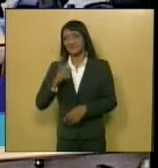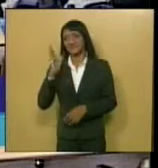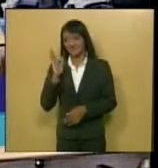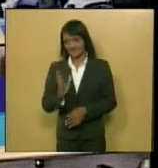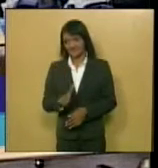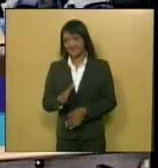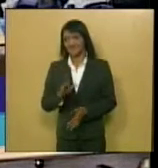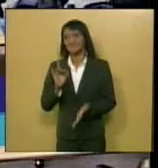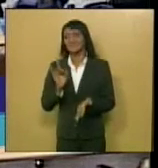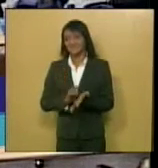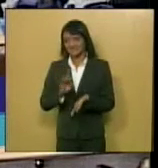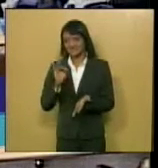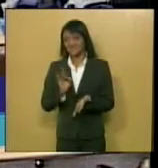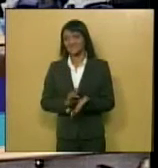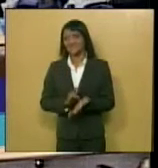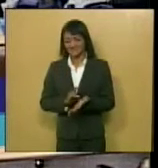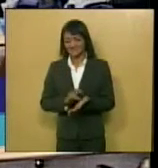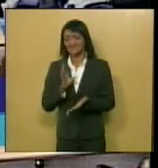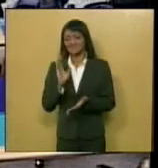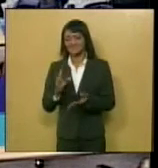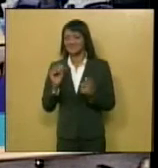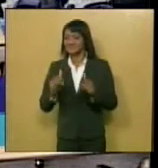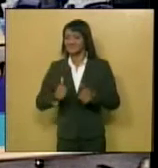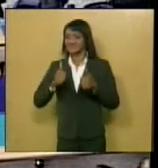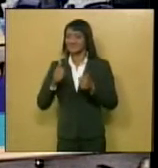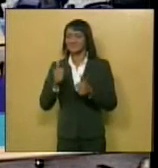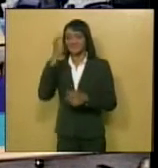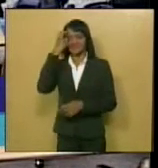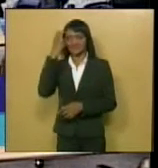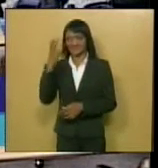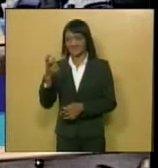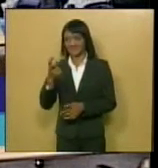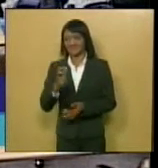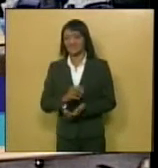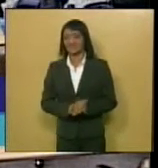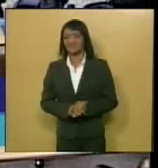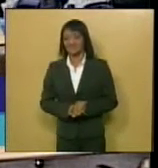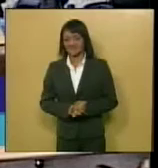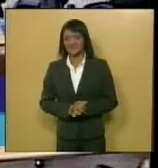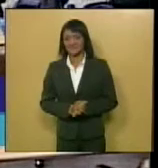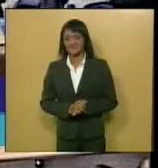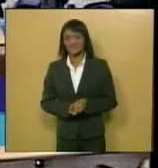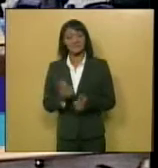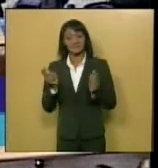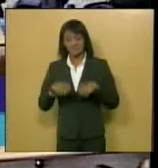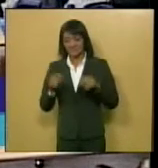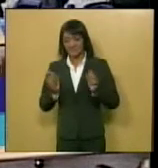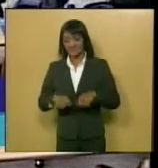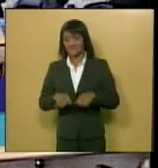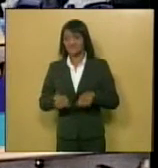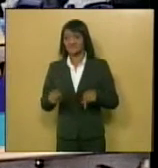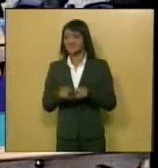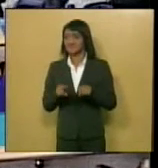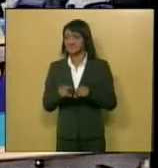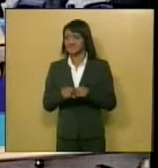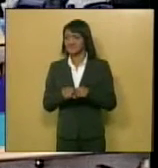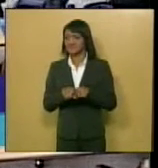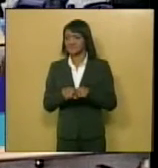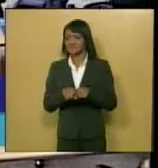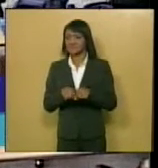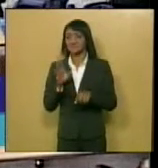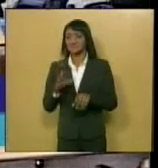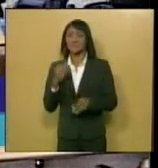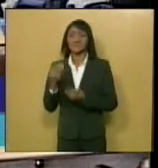escolar diante do seu potencial de inteligência. Tais condições não foram